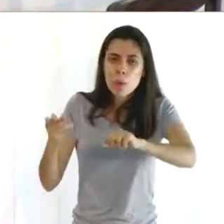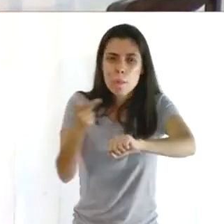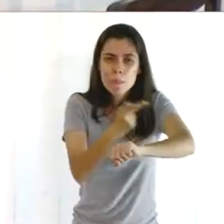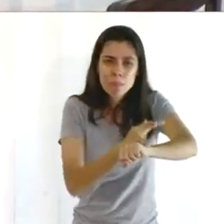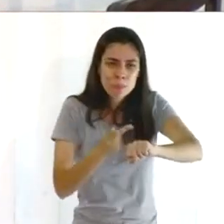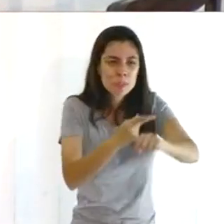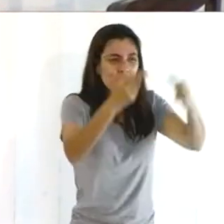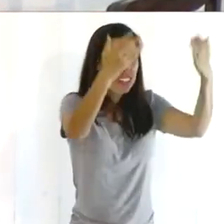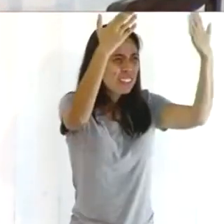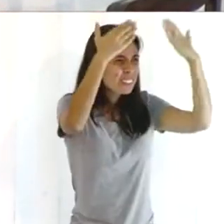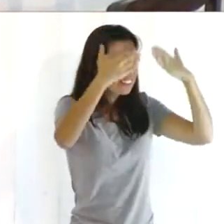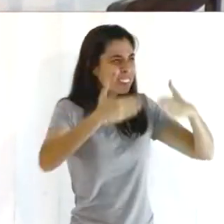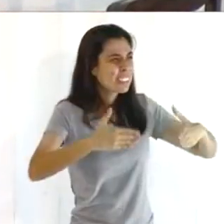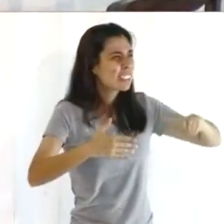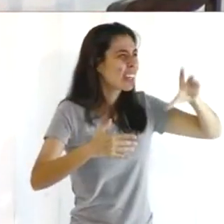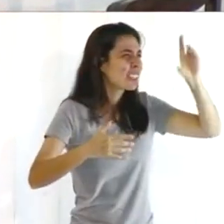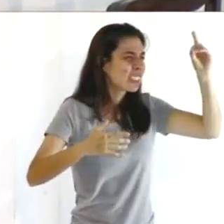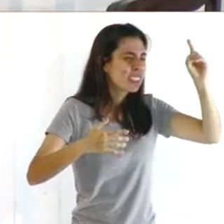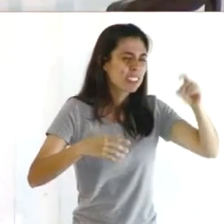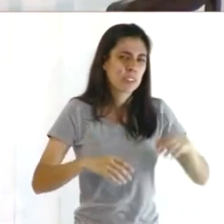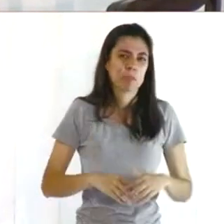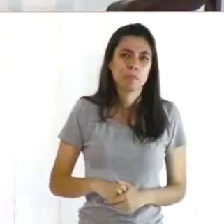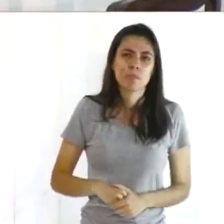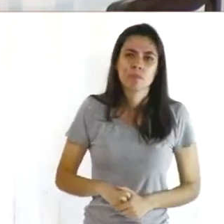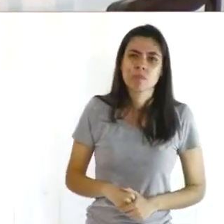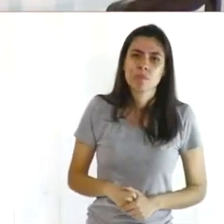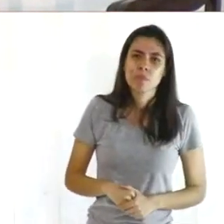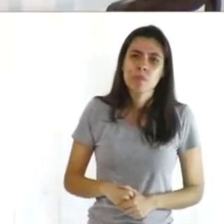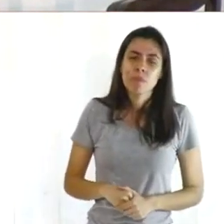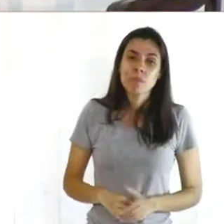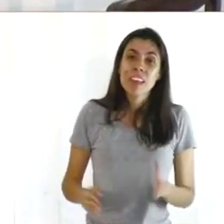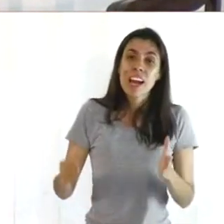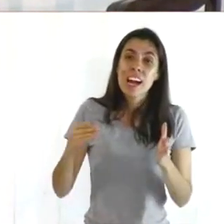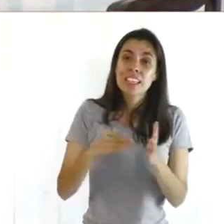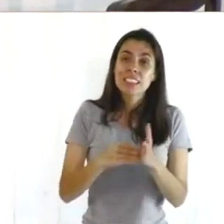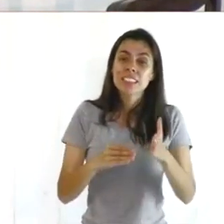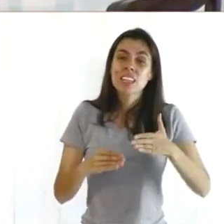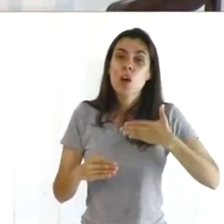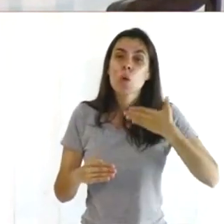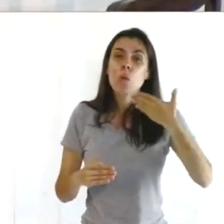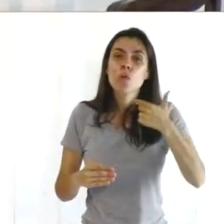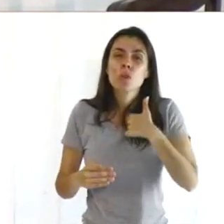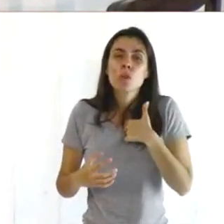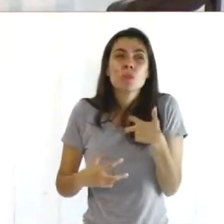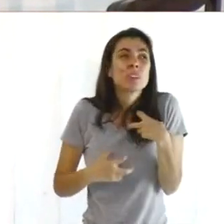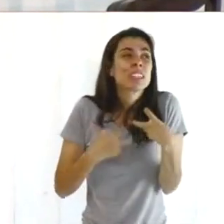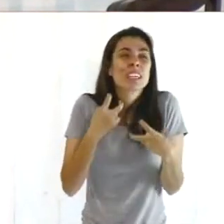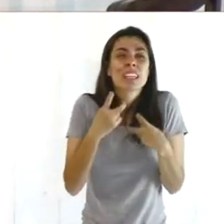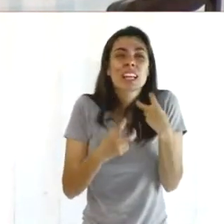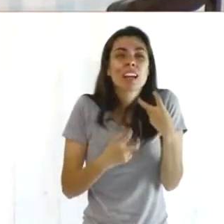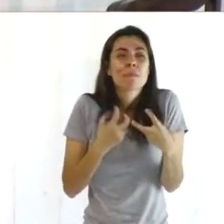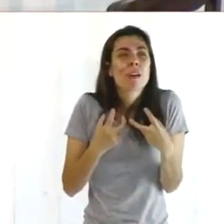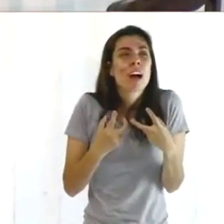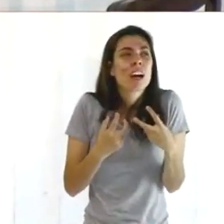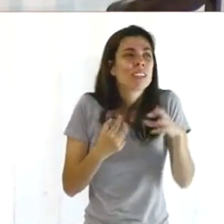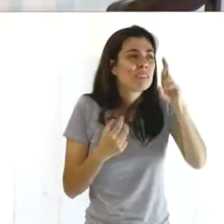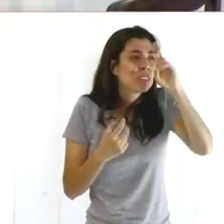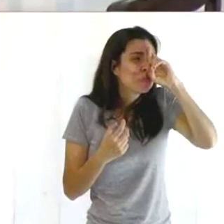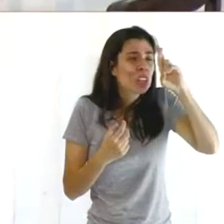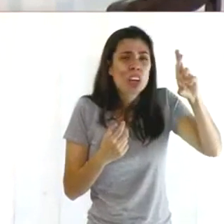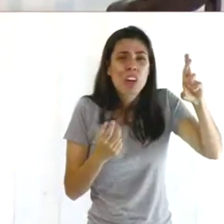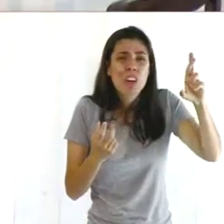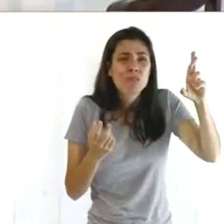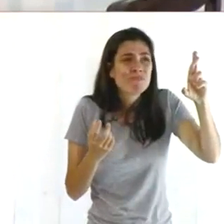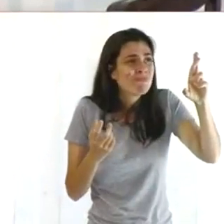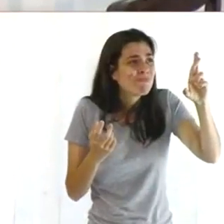Senhor? Até quando eu vou clamar e o Senhor não me ouvirá? Recentemente, o reverendo Sérgio Lima pregou